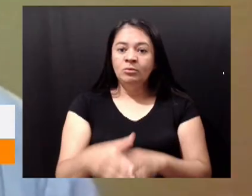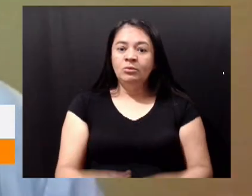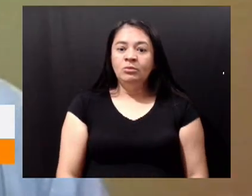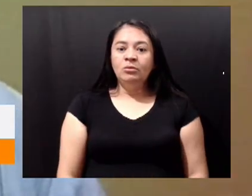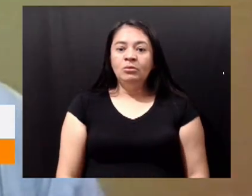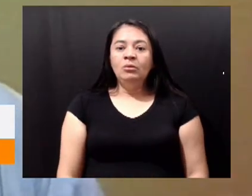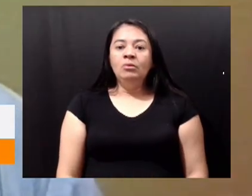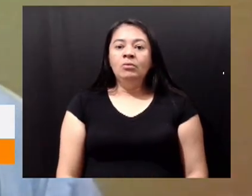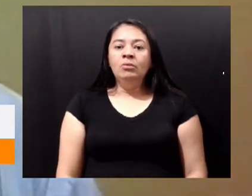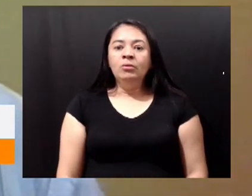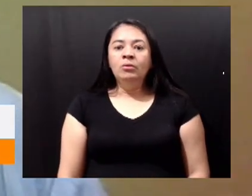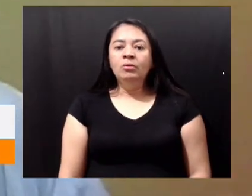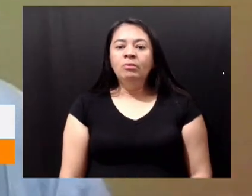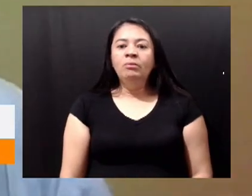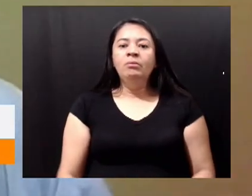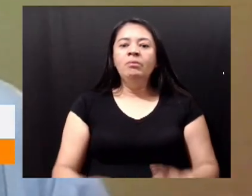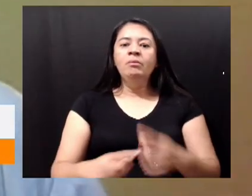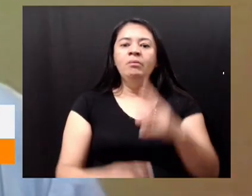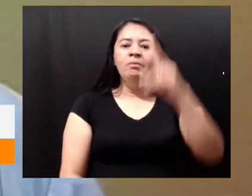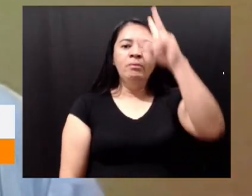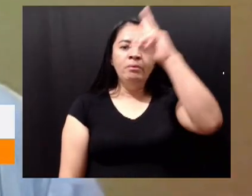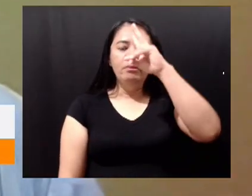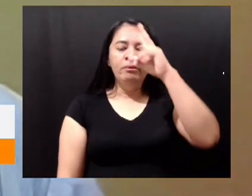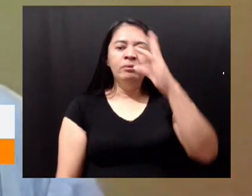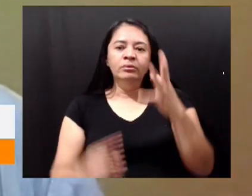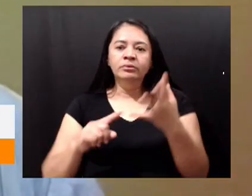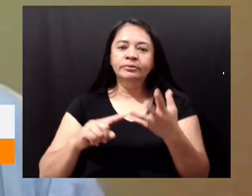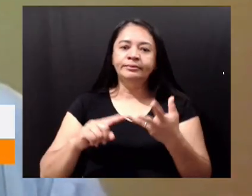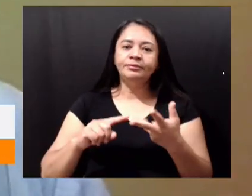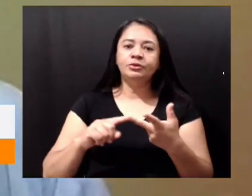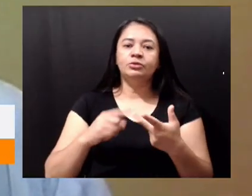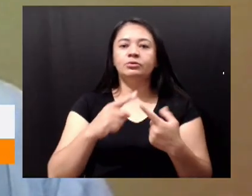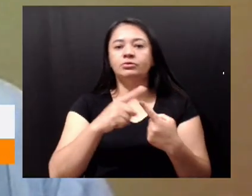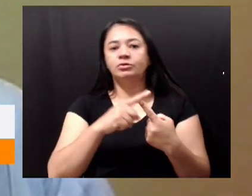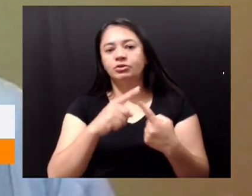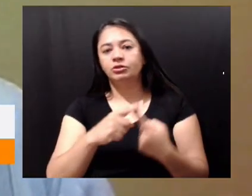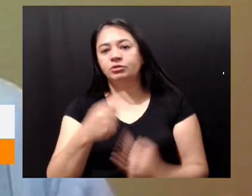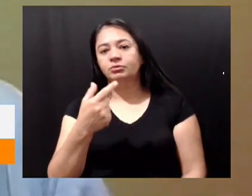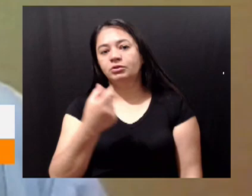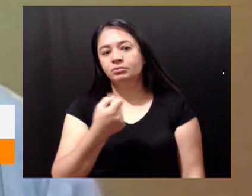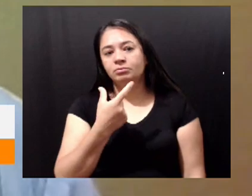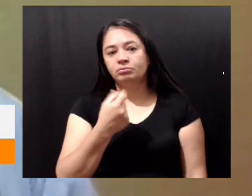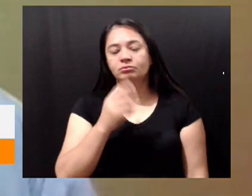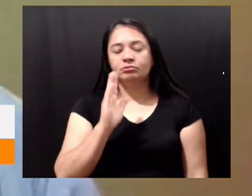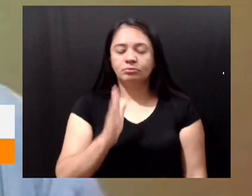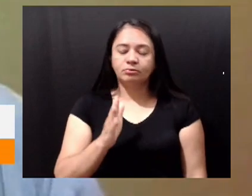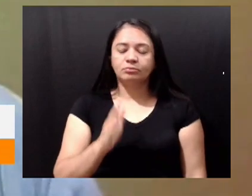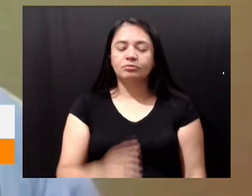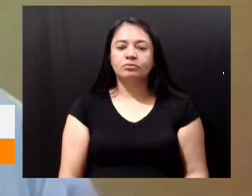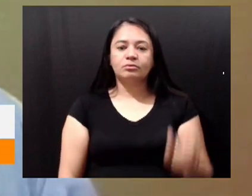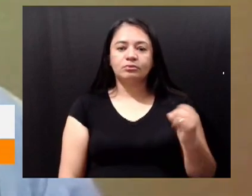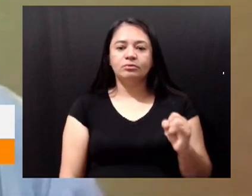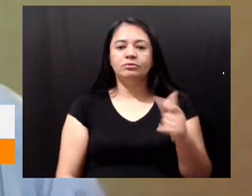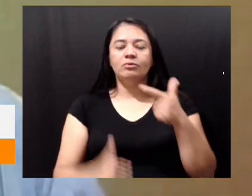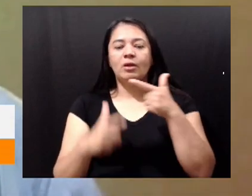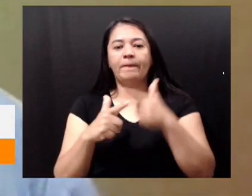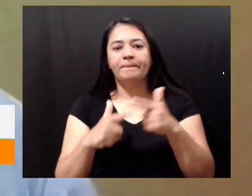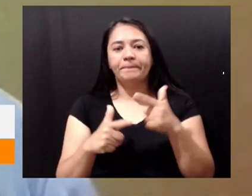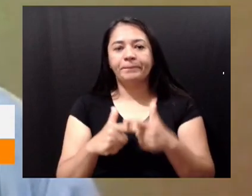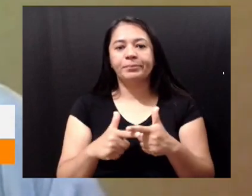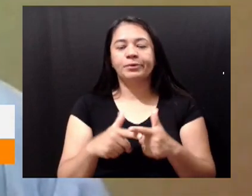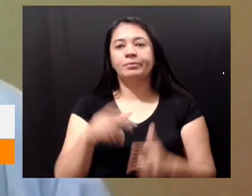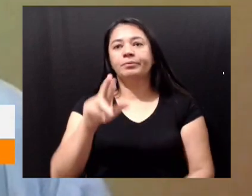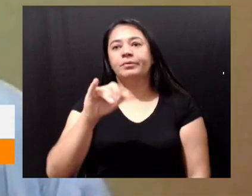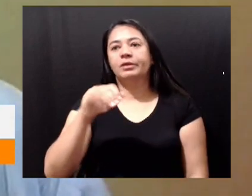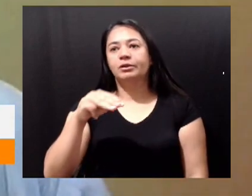considerando a história clínica, outros medicamentos que ele está tomando, se ele tem algum problema renal, nos